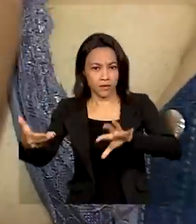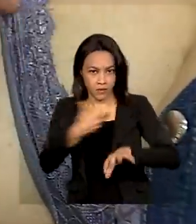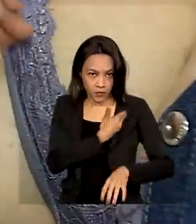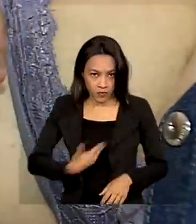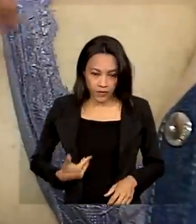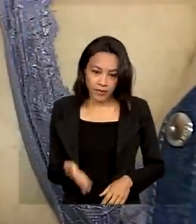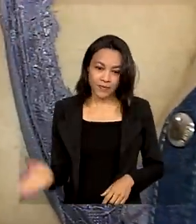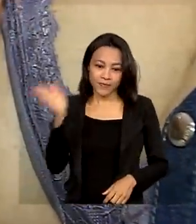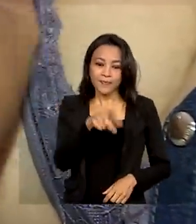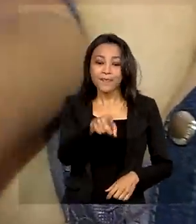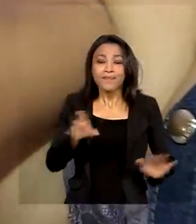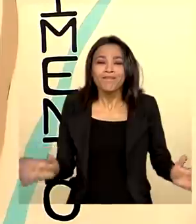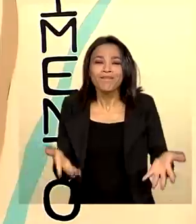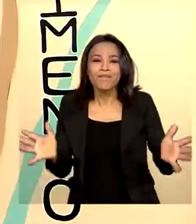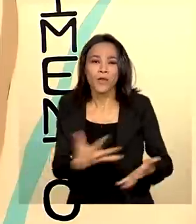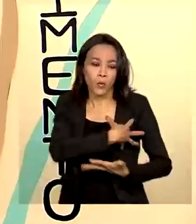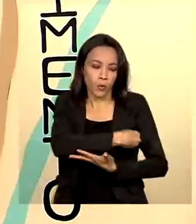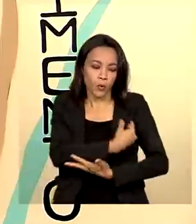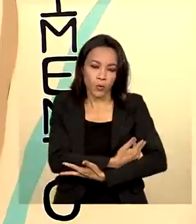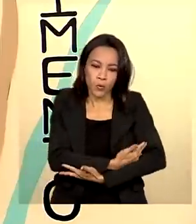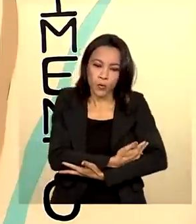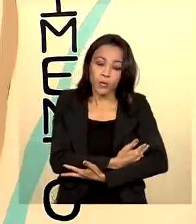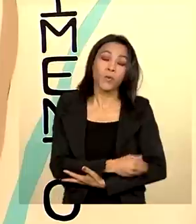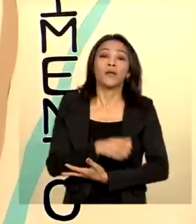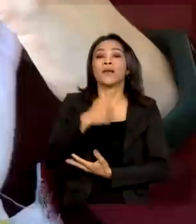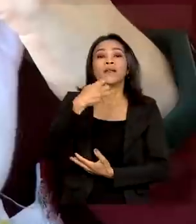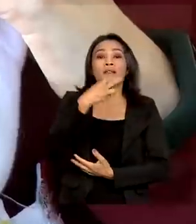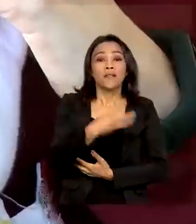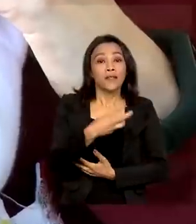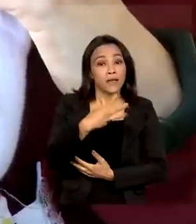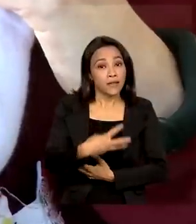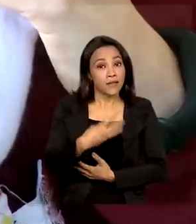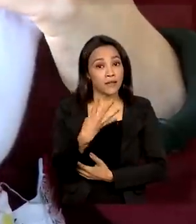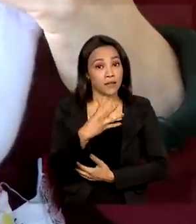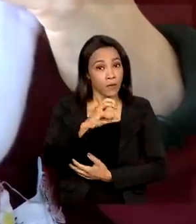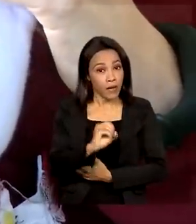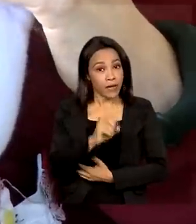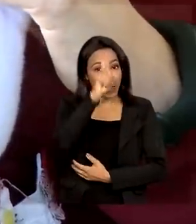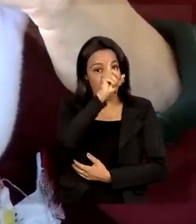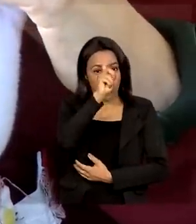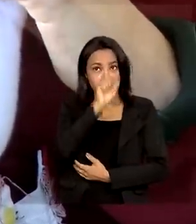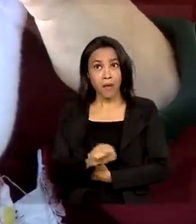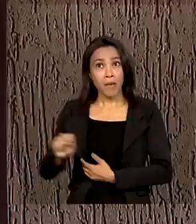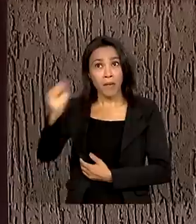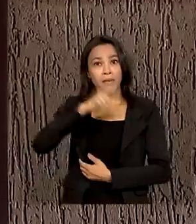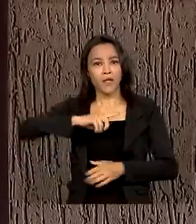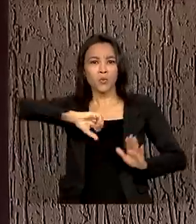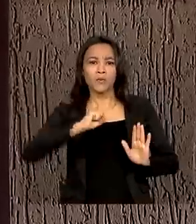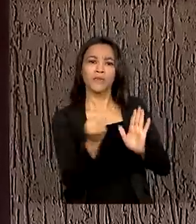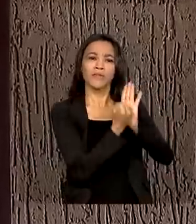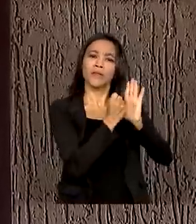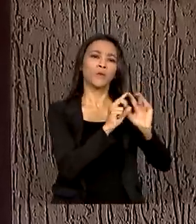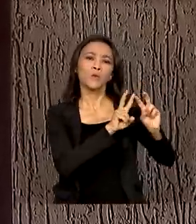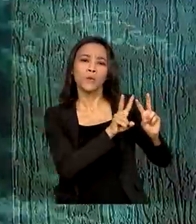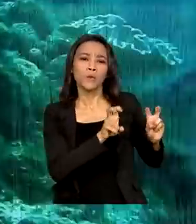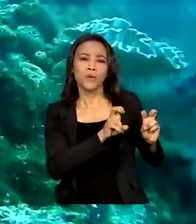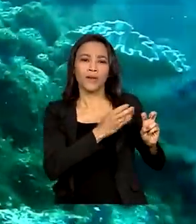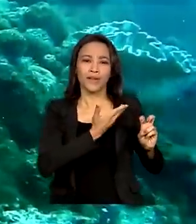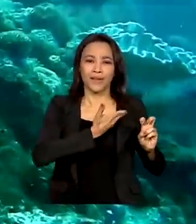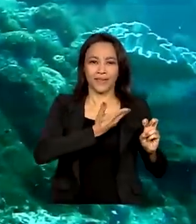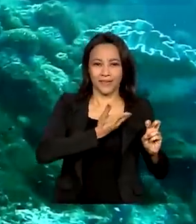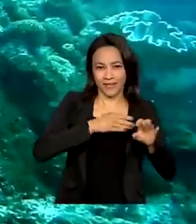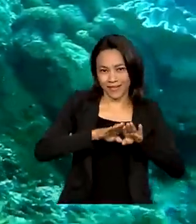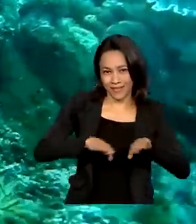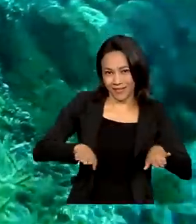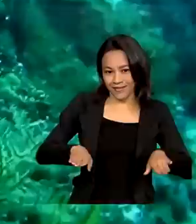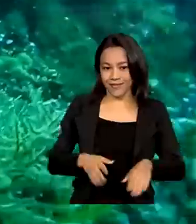à amamentação. 340 maternidades no país têm o selo de hospital amigo da criança. Pesquisa